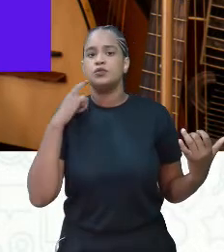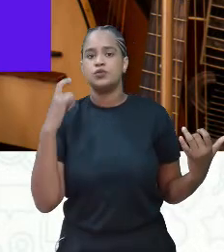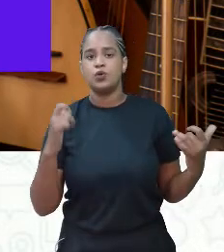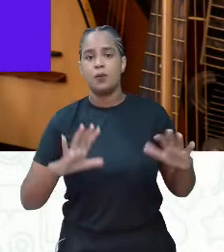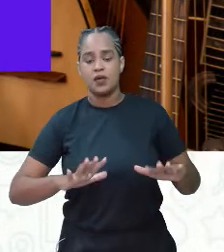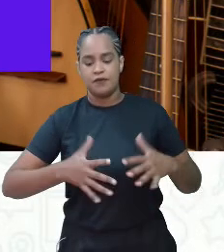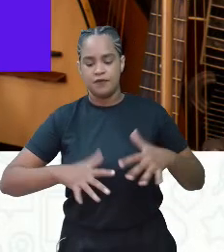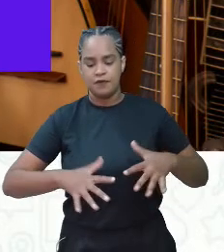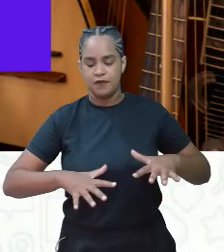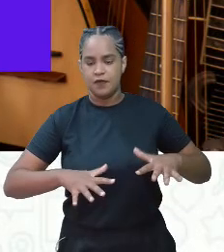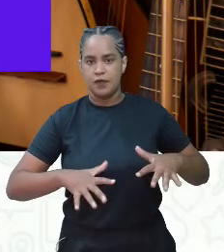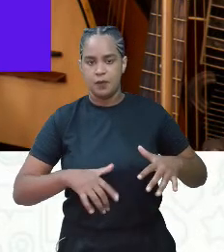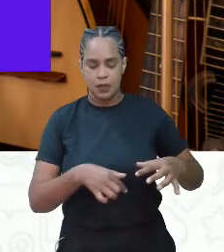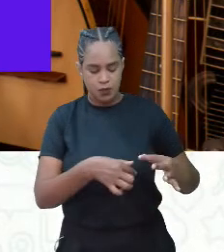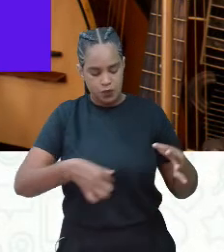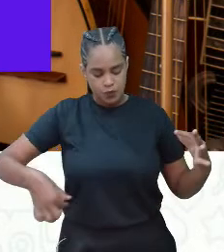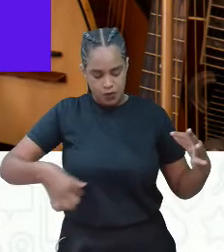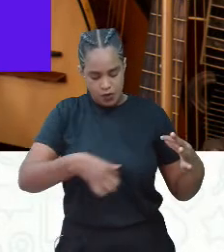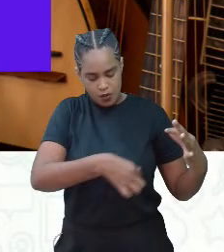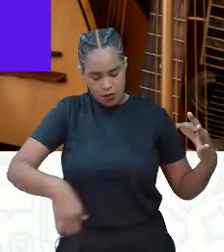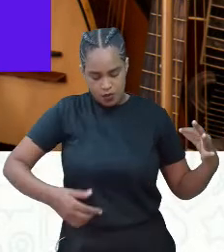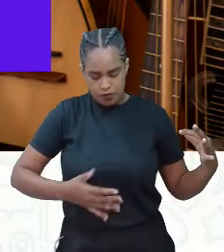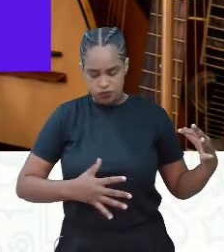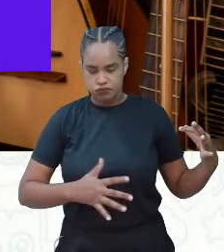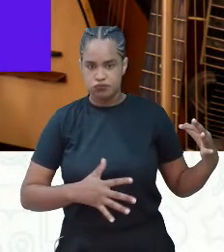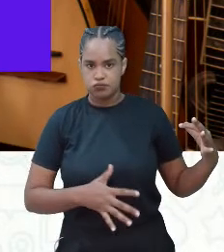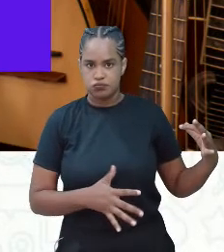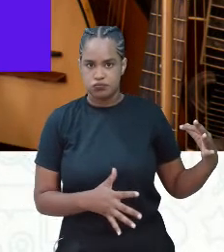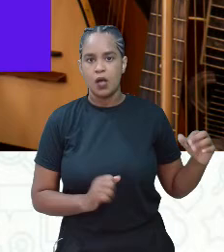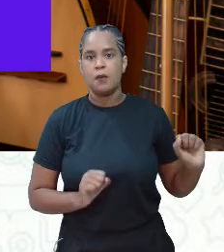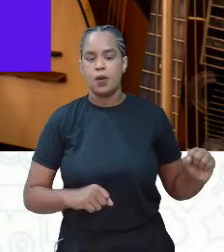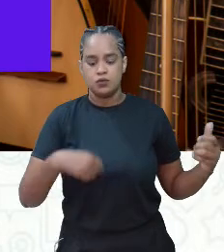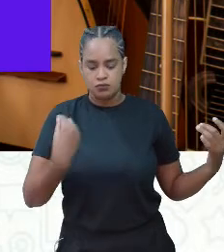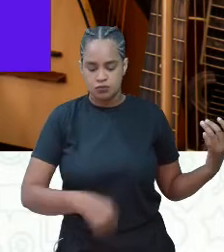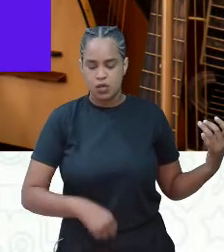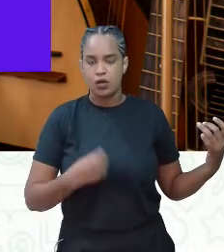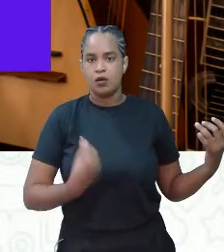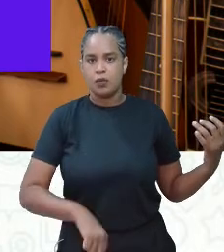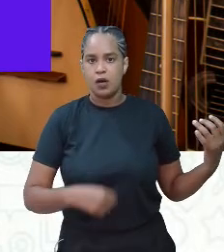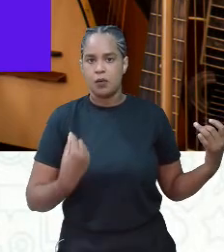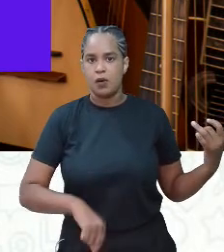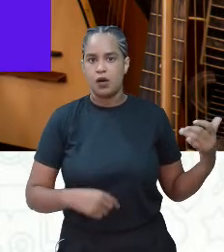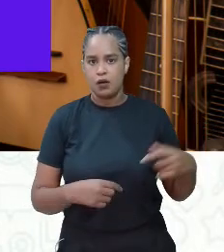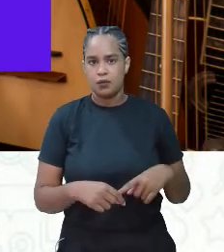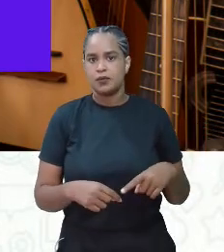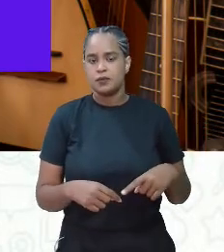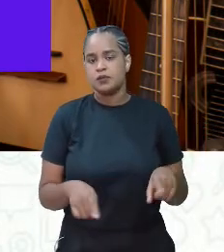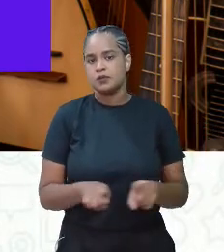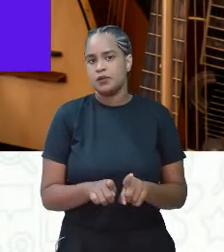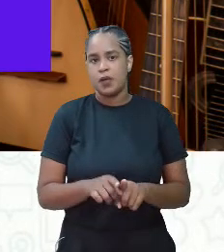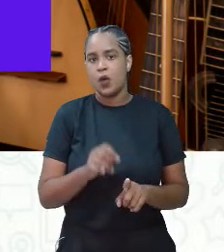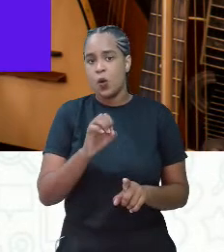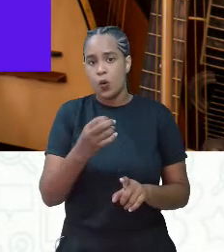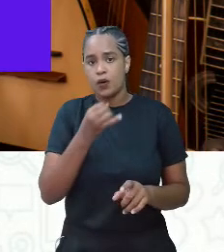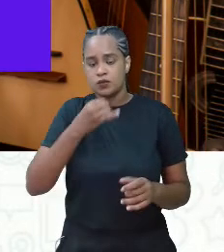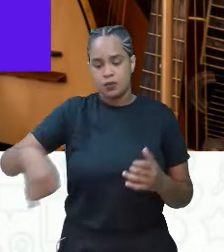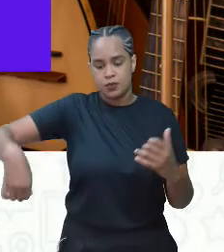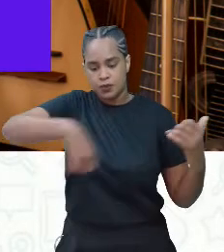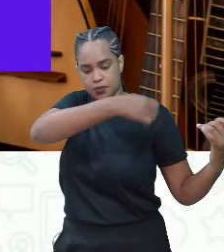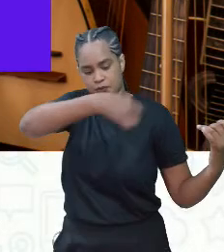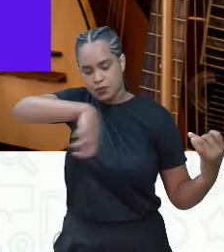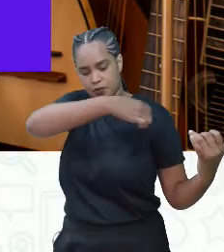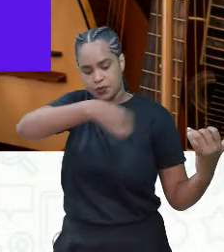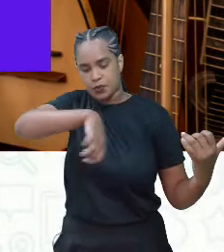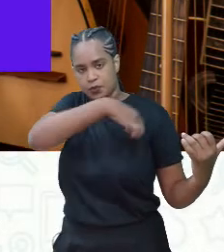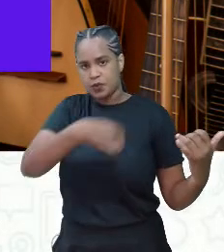pela vibração de cordas esticadas, que pode ser pela fricção, né, de um arco ou mesmo dos